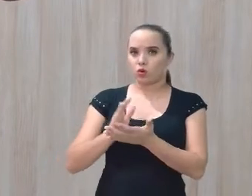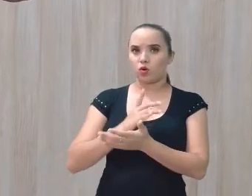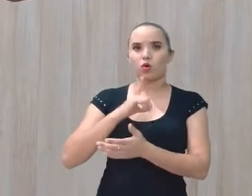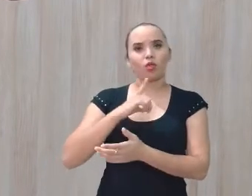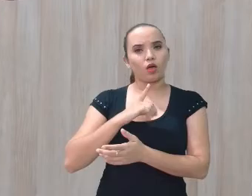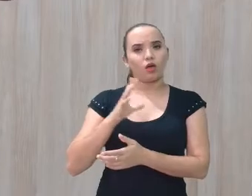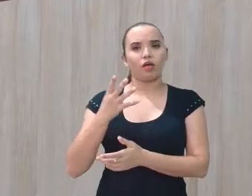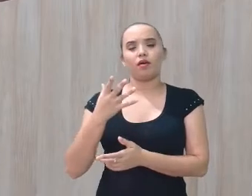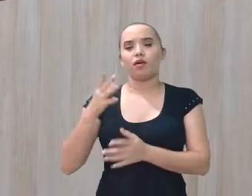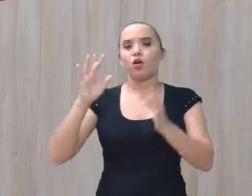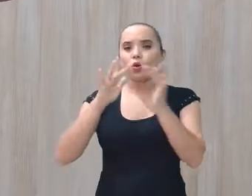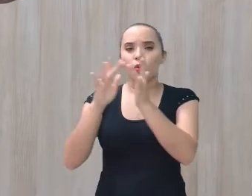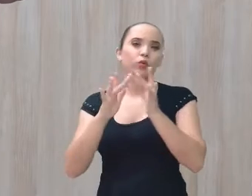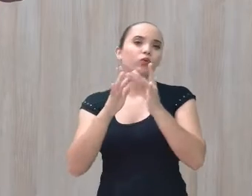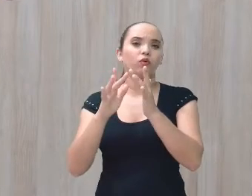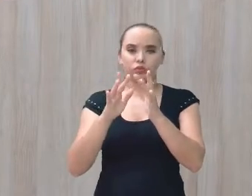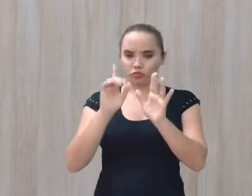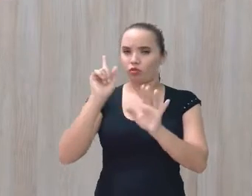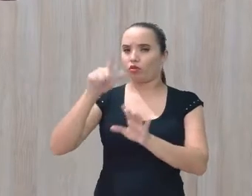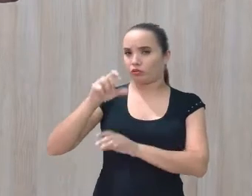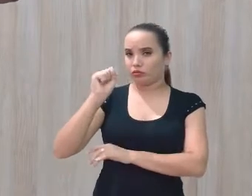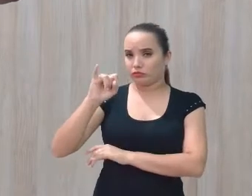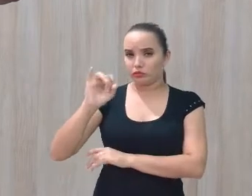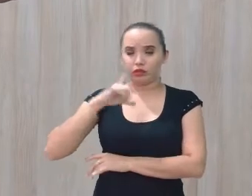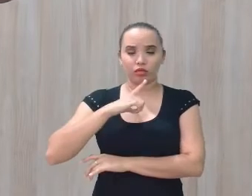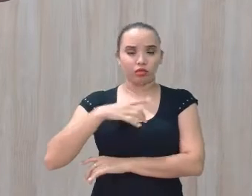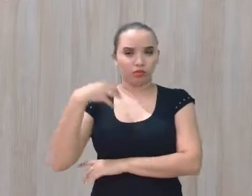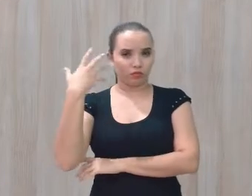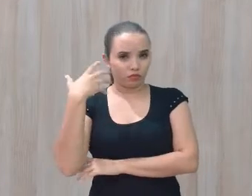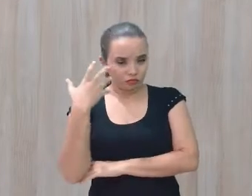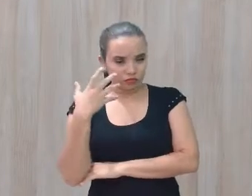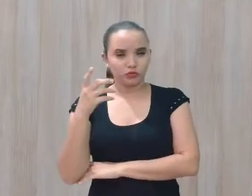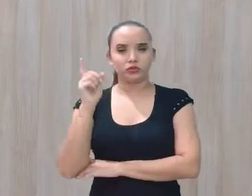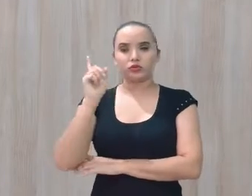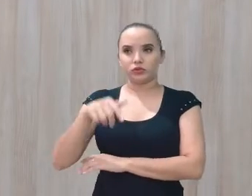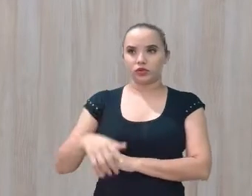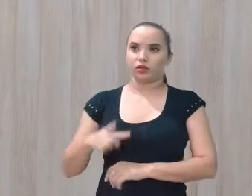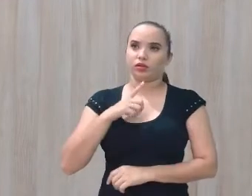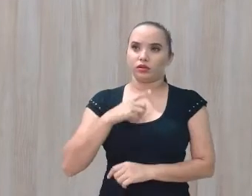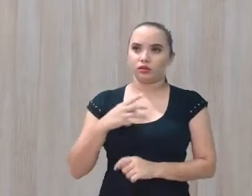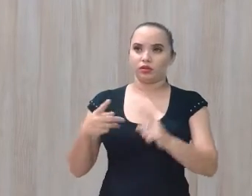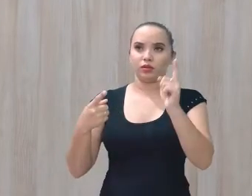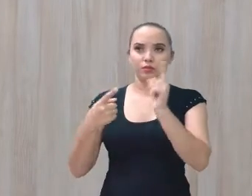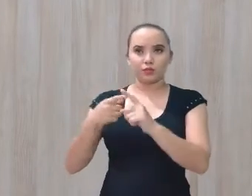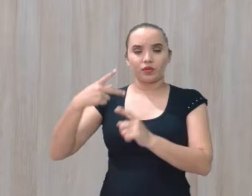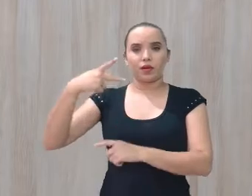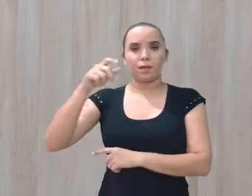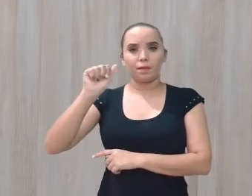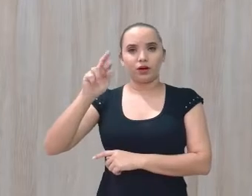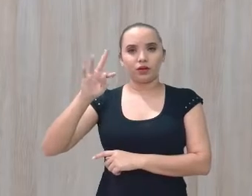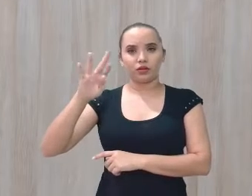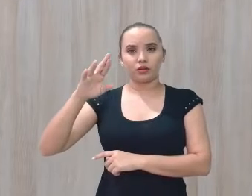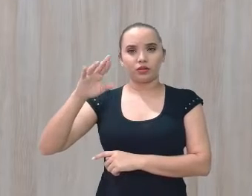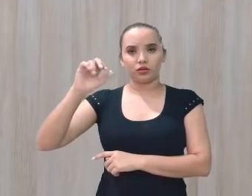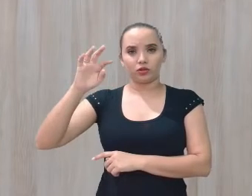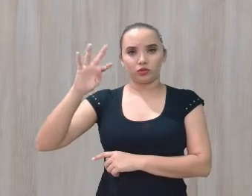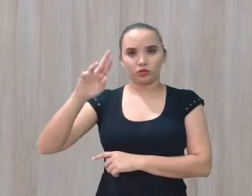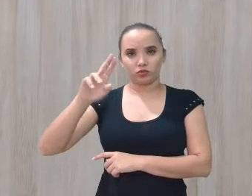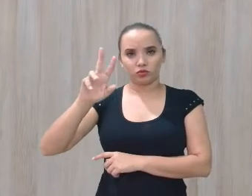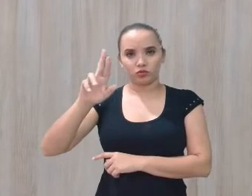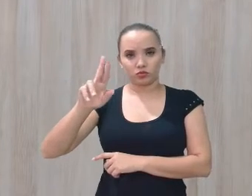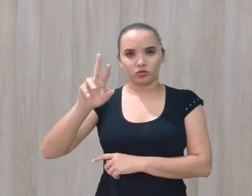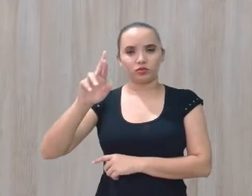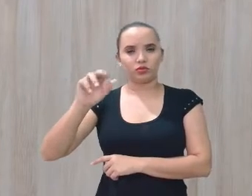de contato, né? A partitura, que é aquela estrutura bem organizadinha, que é universal, né? Que